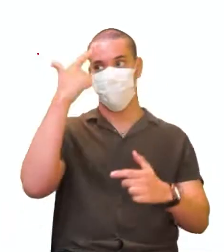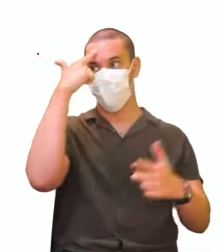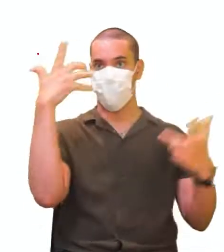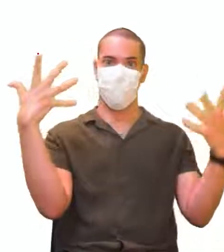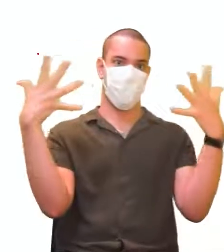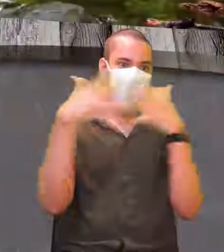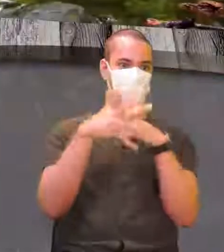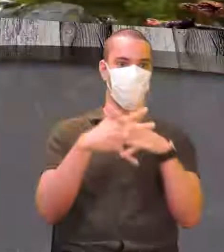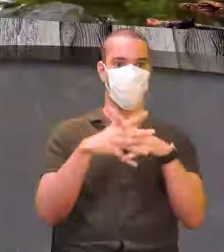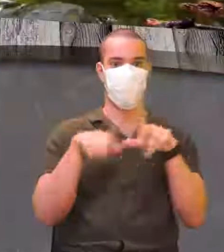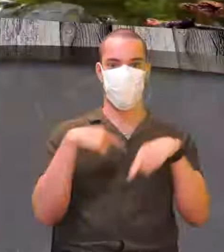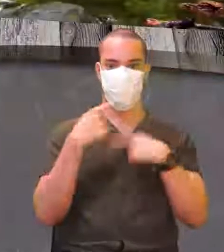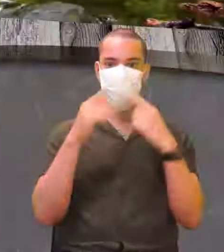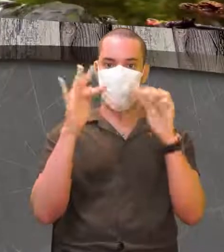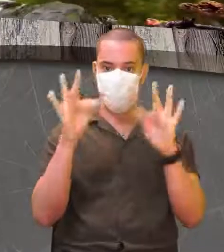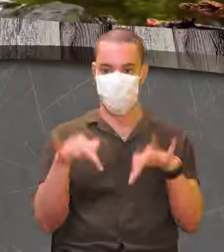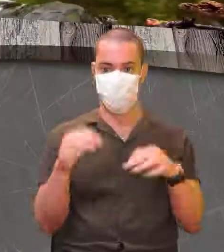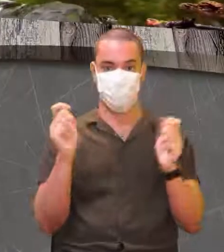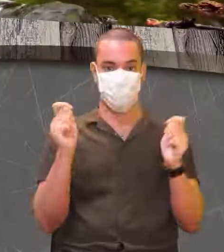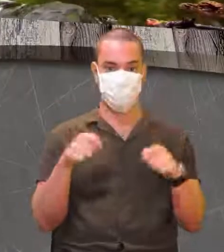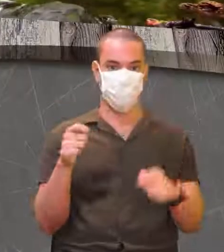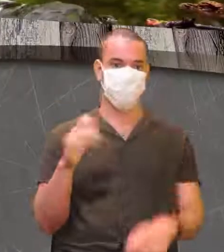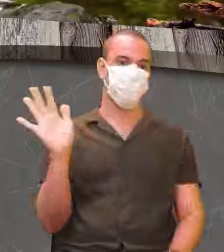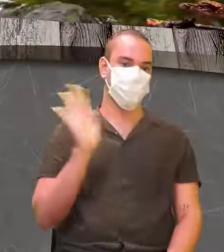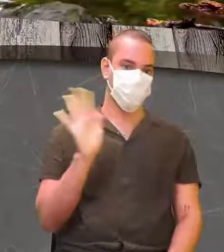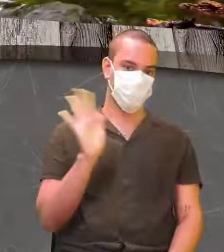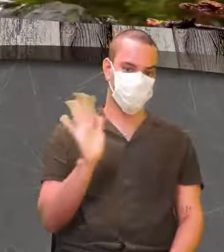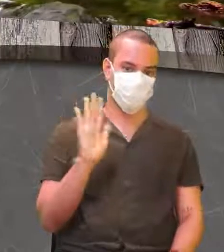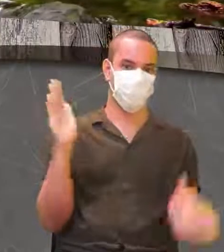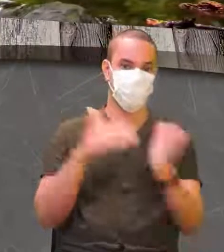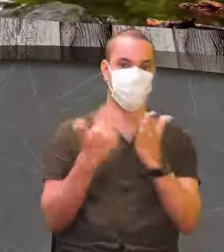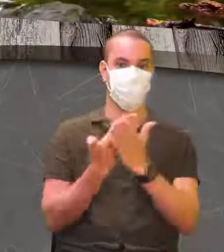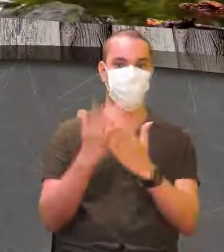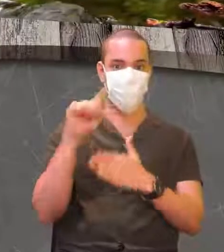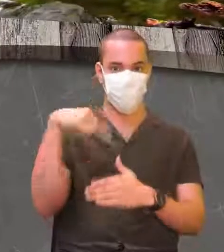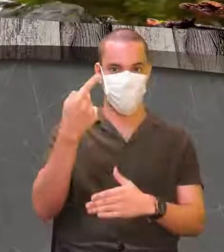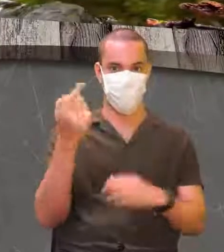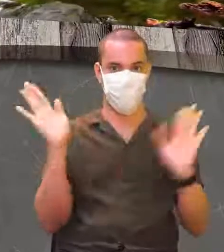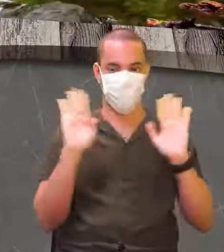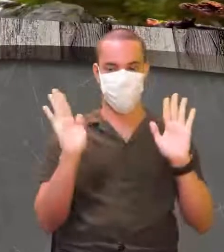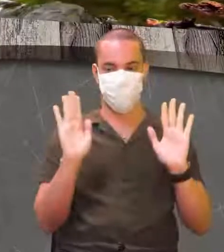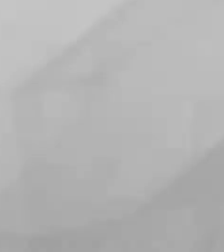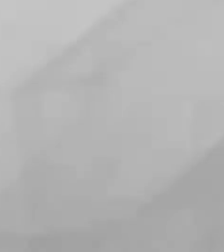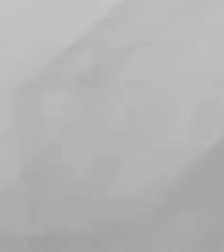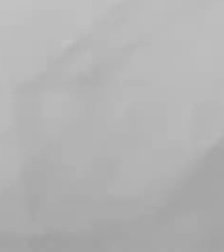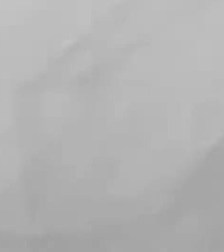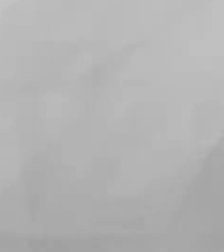no final dá tudo certo. É isso aí, galera. A gente vai se despedindo aqui. Até a próxima aula. Fui.